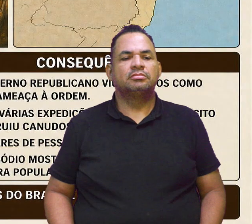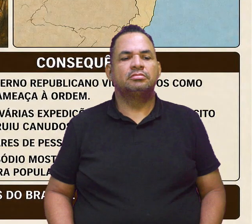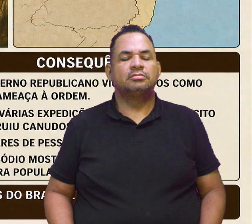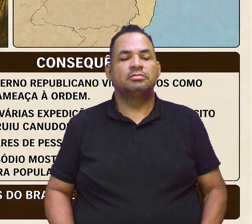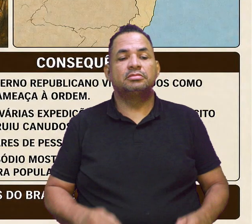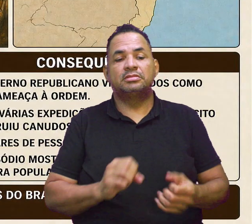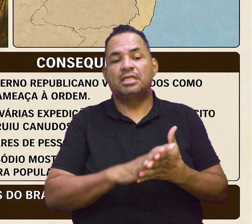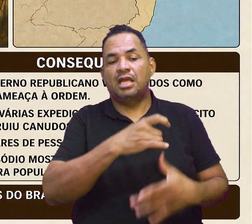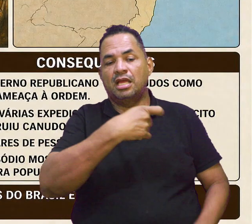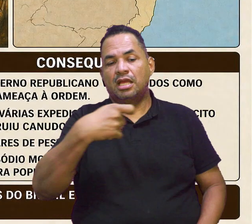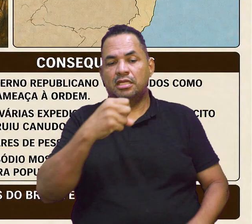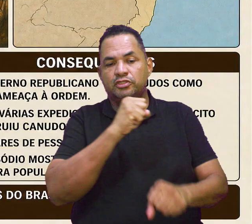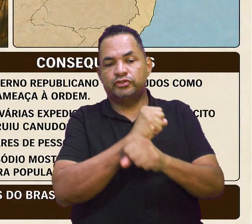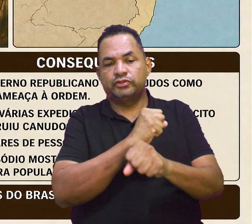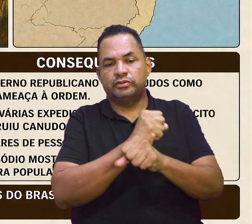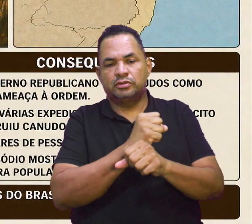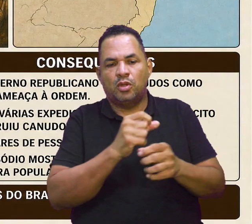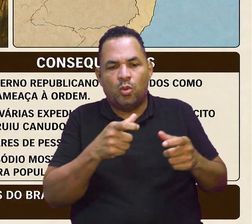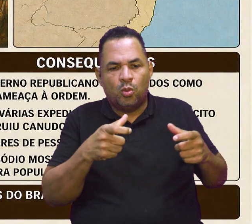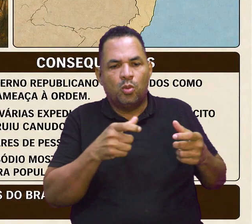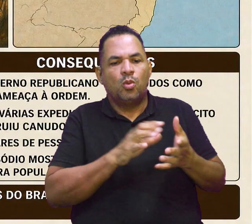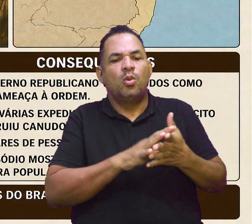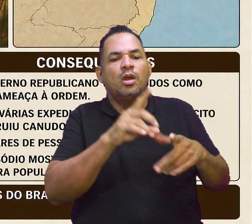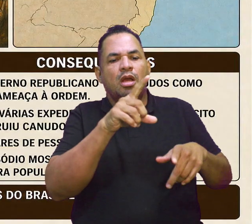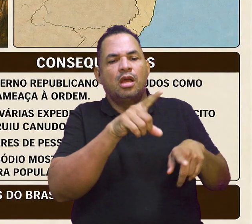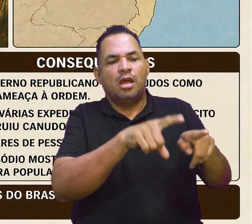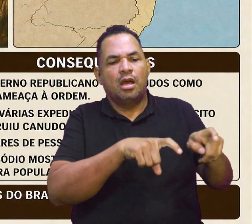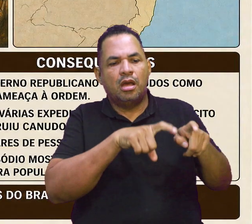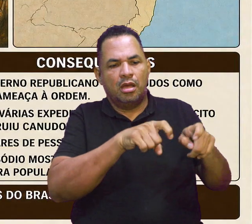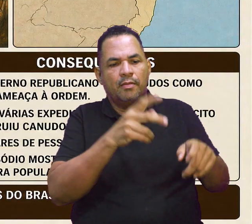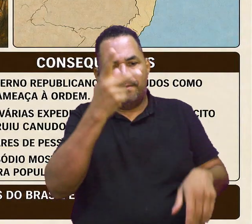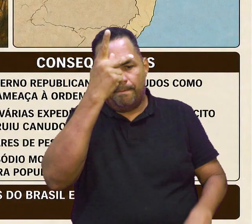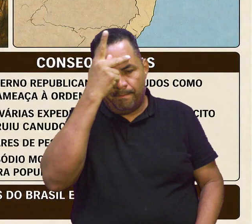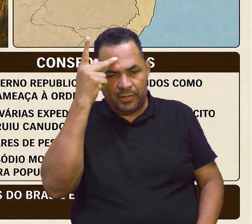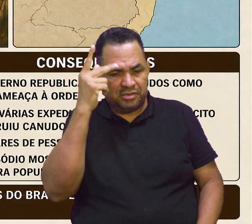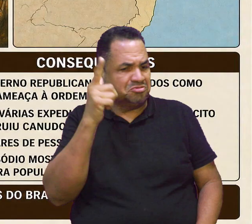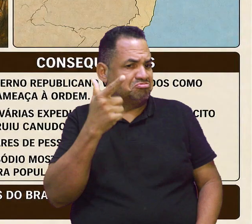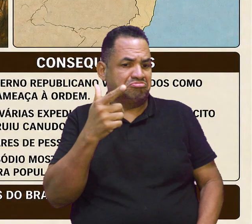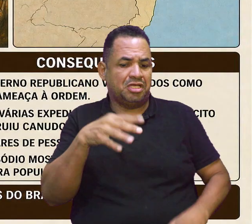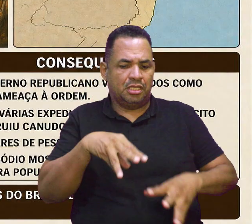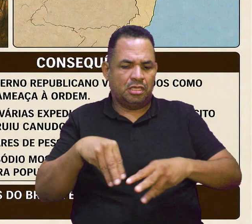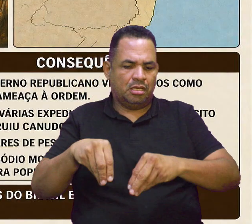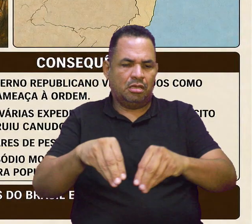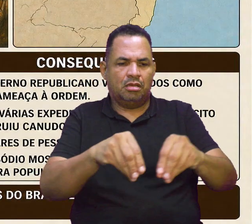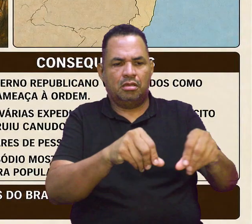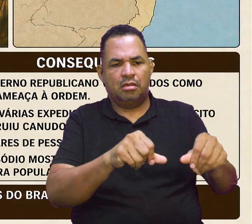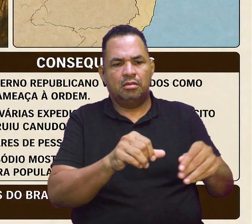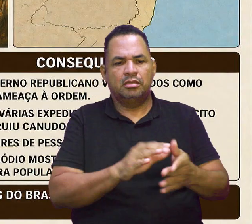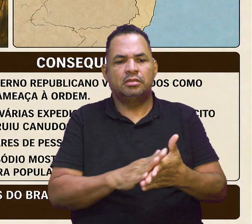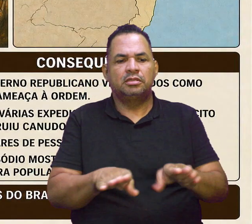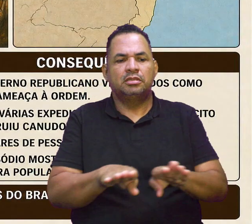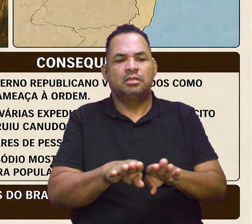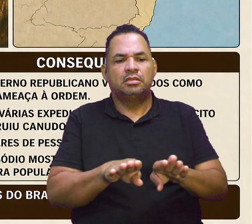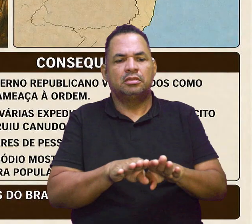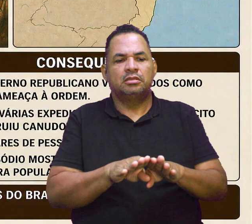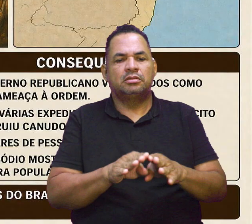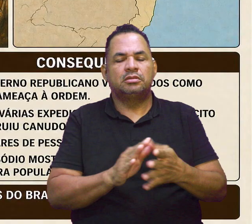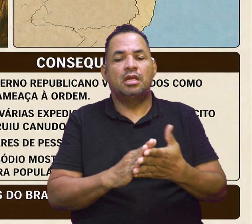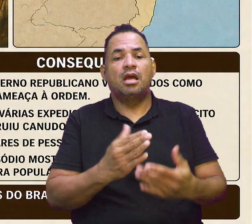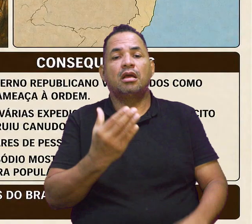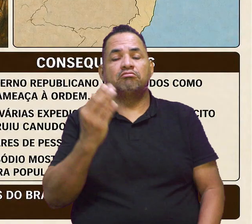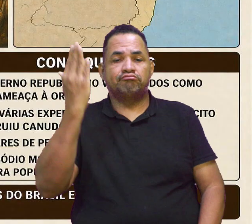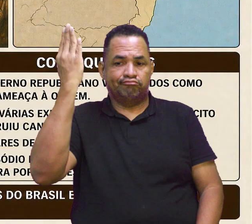Ex-escravizados, pequenos agricultores e pessoas sem terra. Para muitos moradores, Canudos